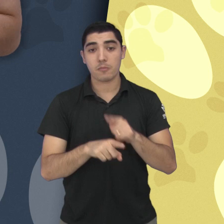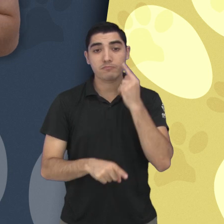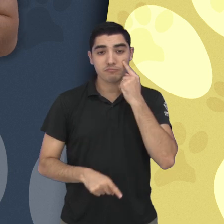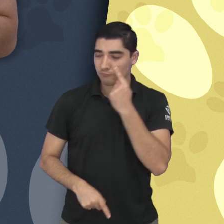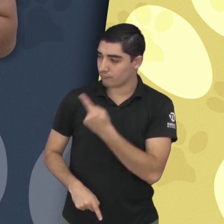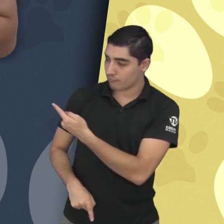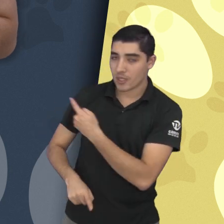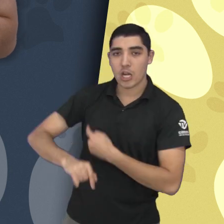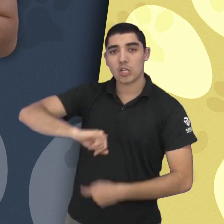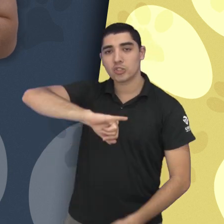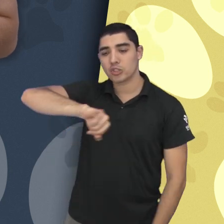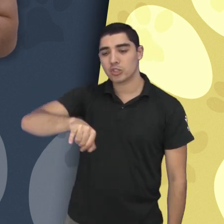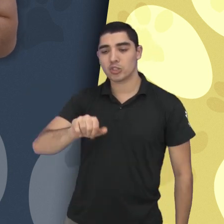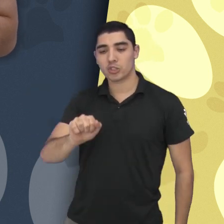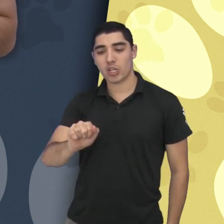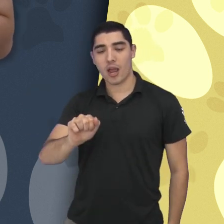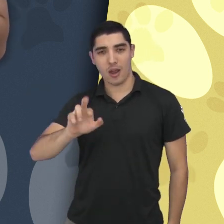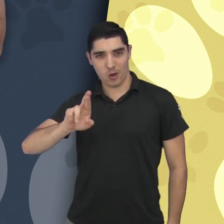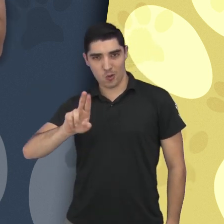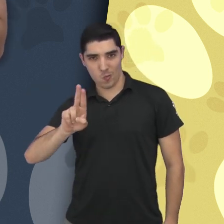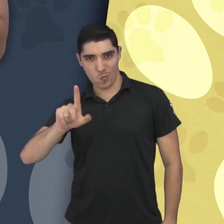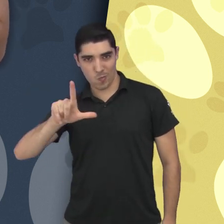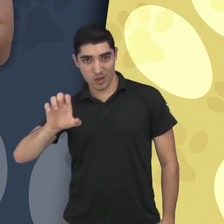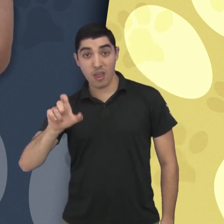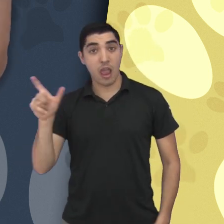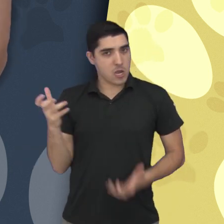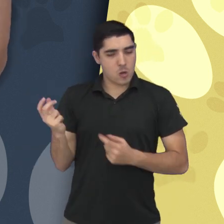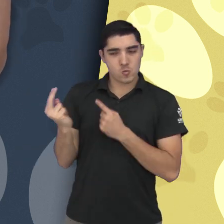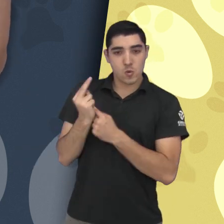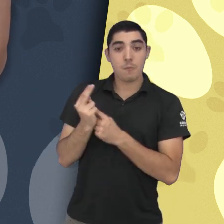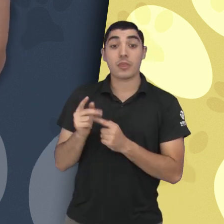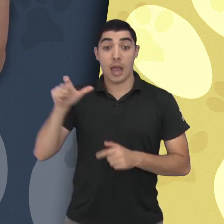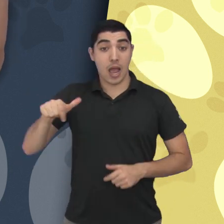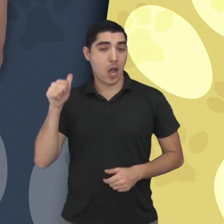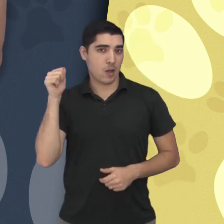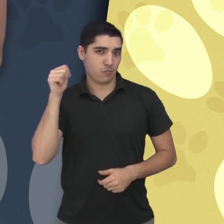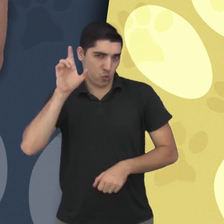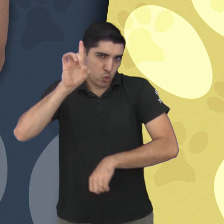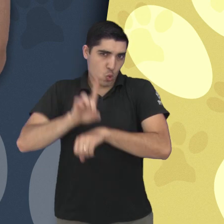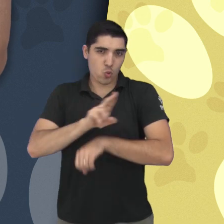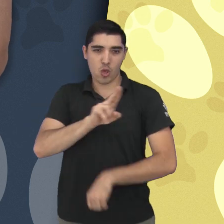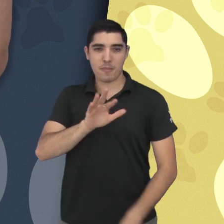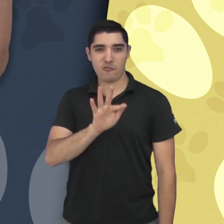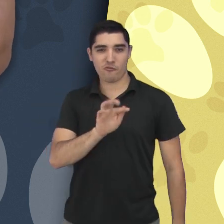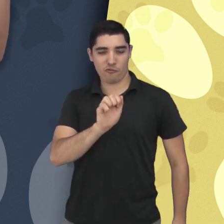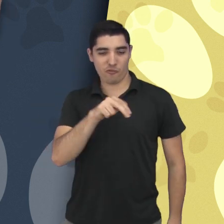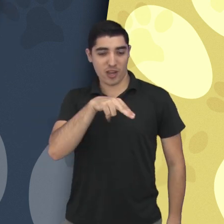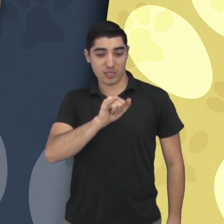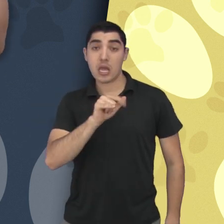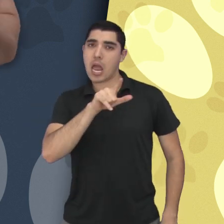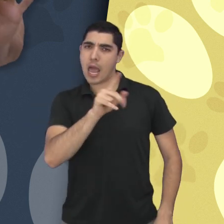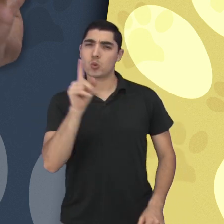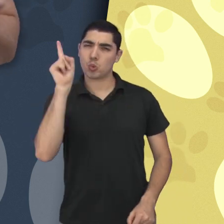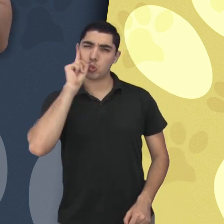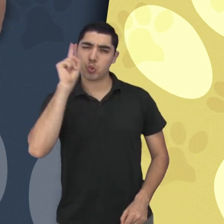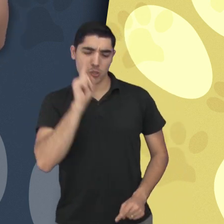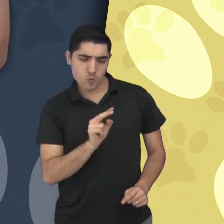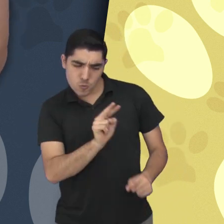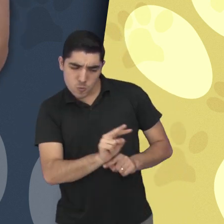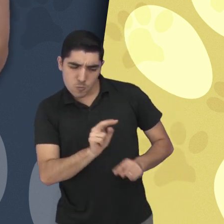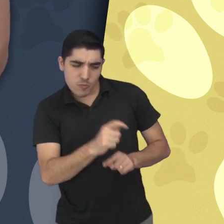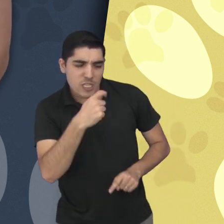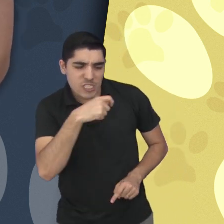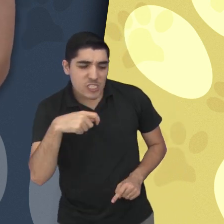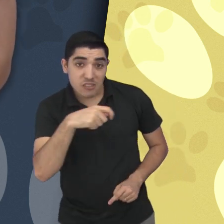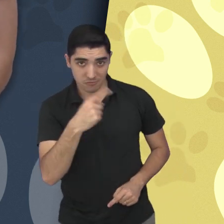Jahuli tá buscando se proteger. A tutora dele, a Fanny, se esforça para cuidar da saúde bucal do doguinho todos os dias.